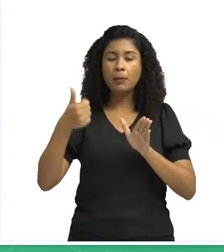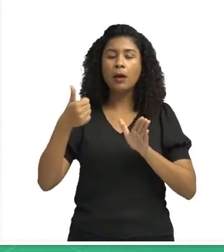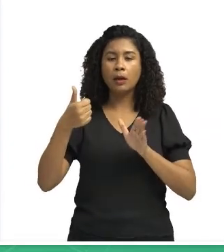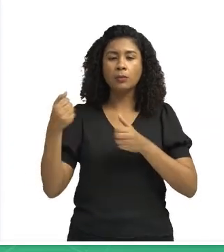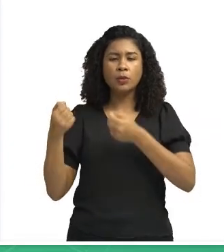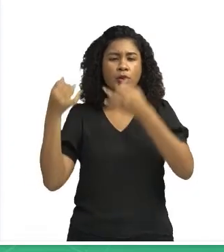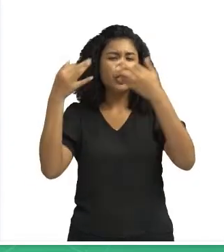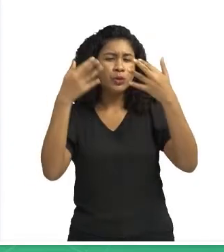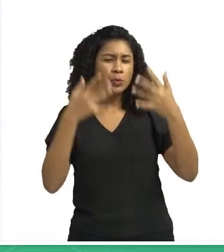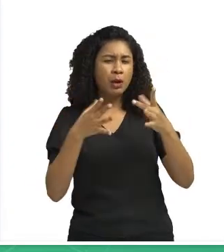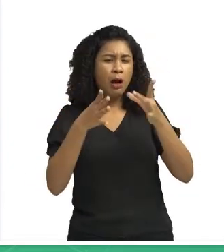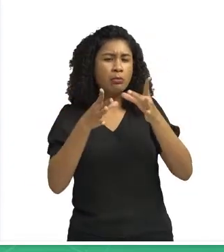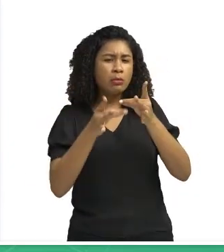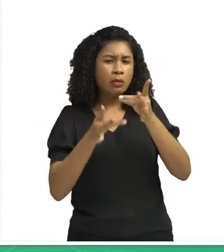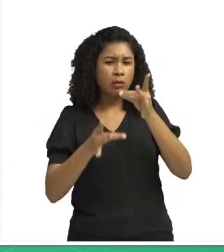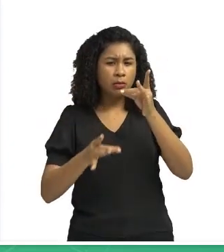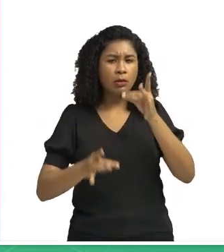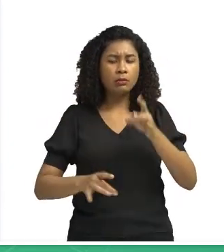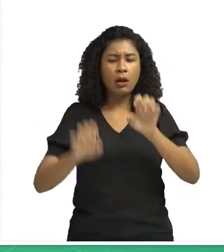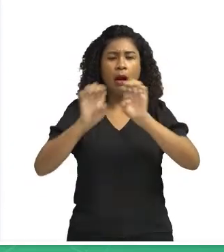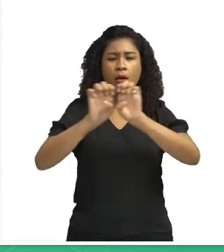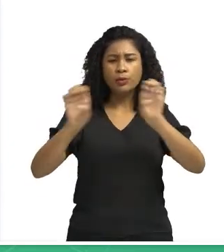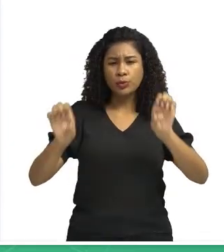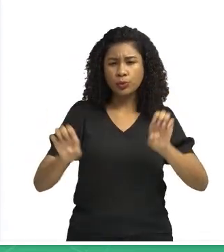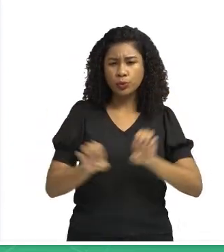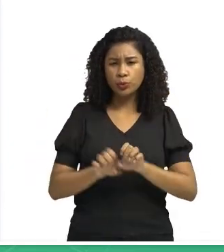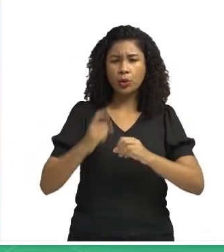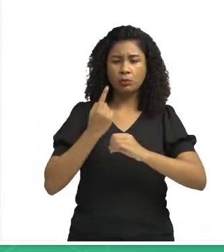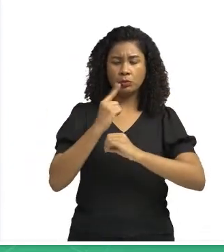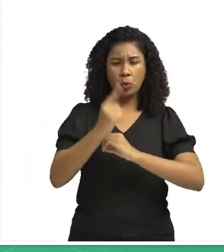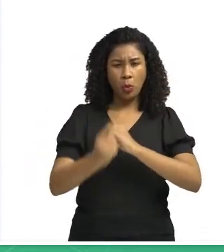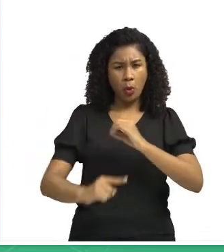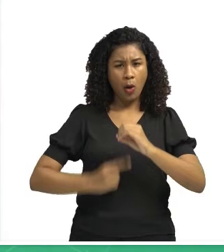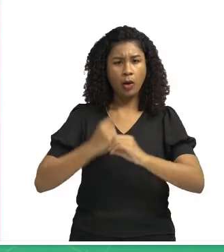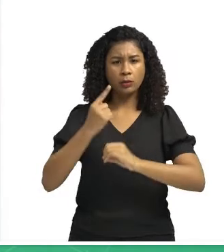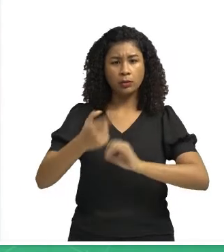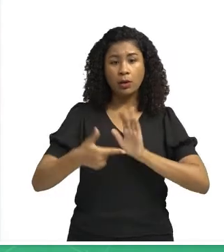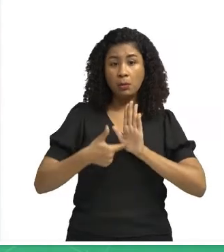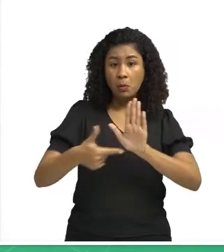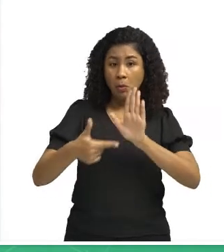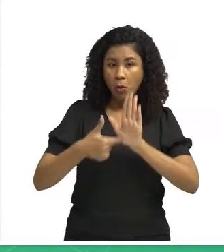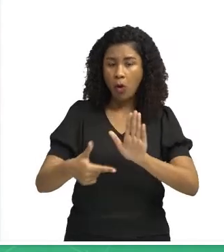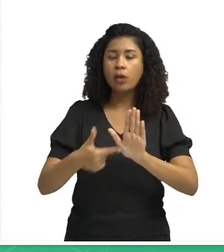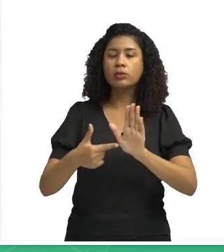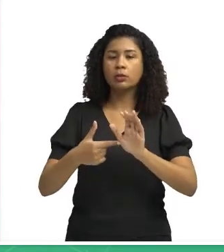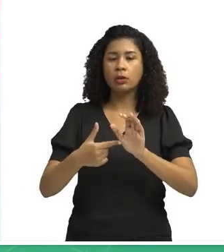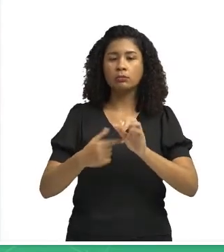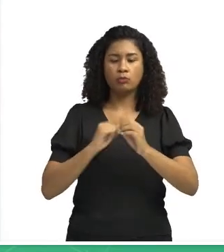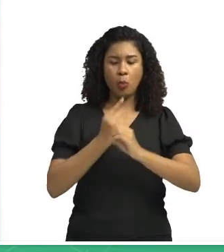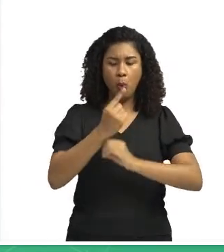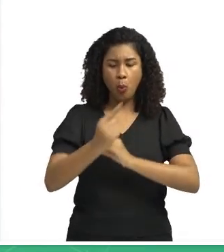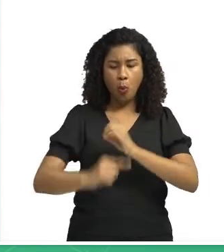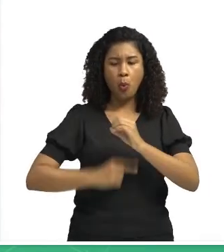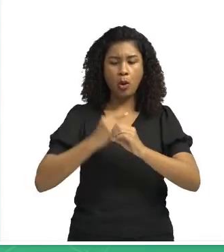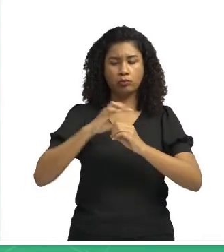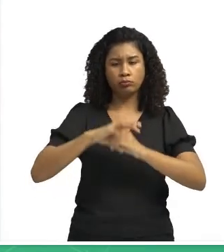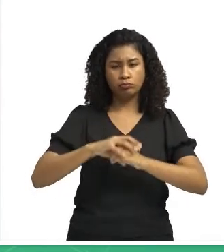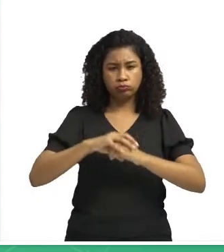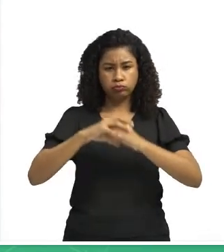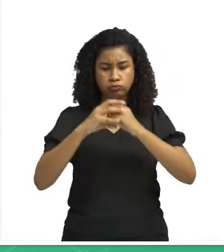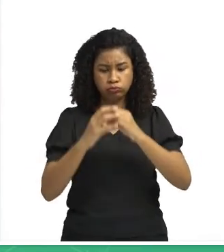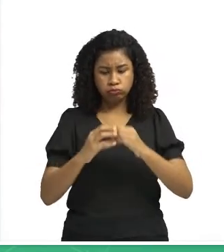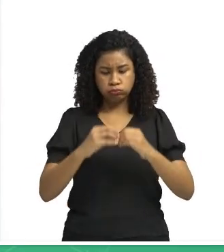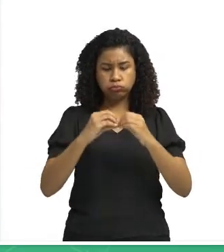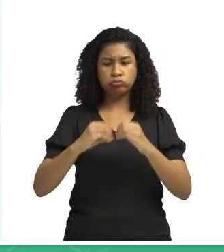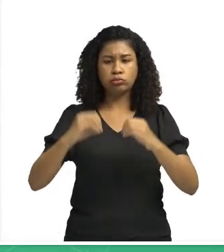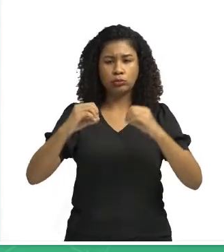a indicar a divisibilidade do átomo, tá? De acordo com Thomson, o átomo ele era formado